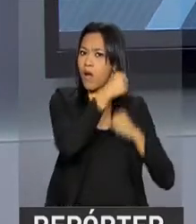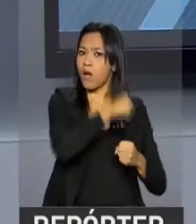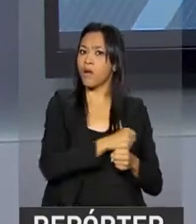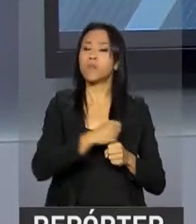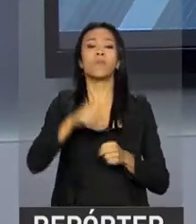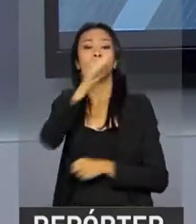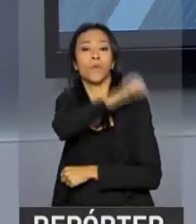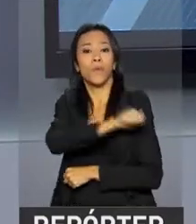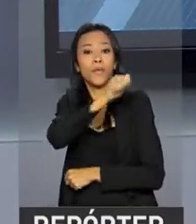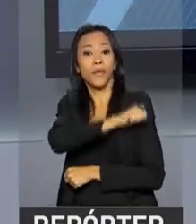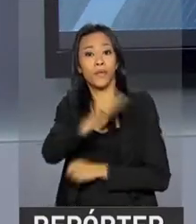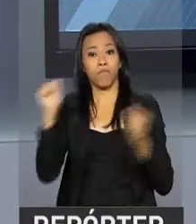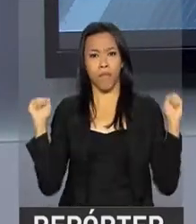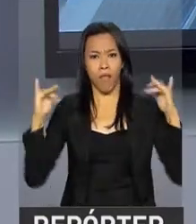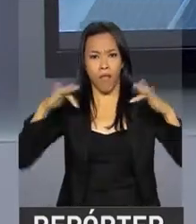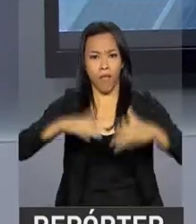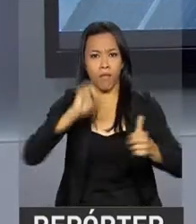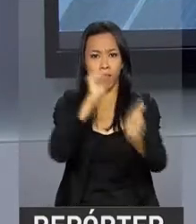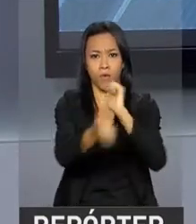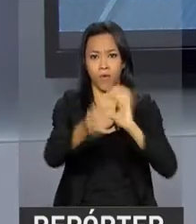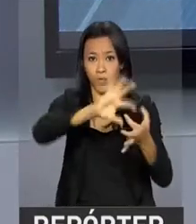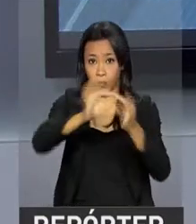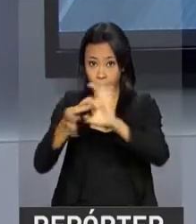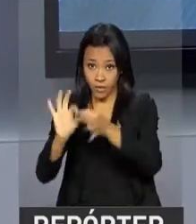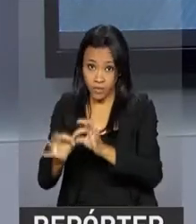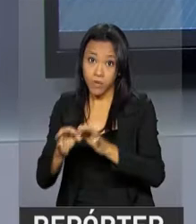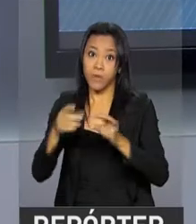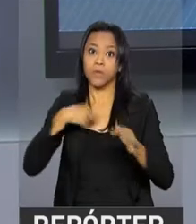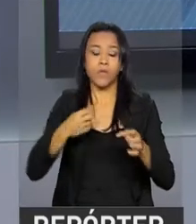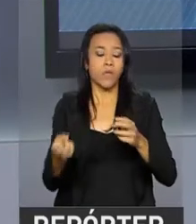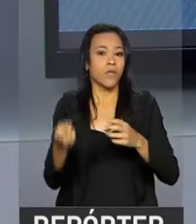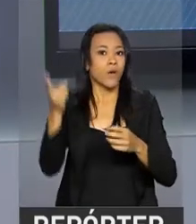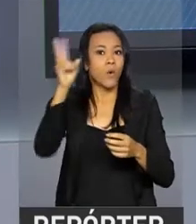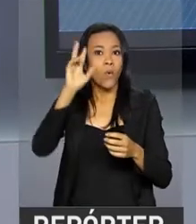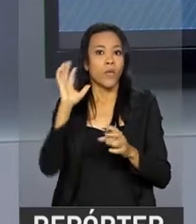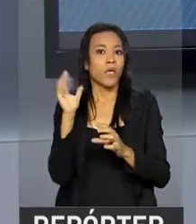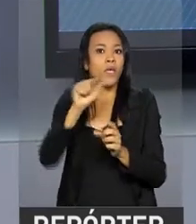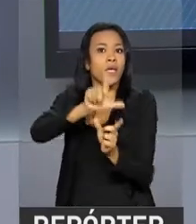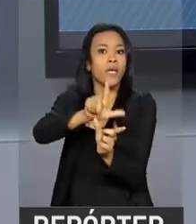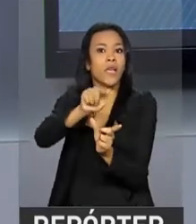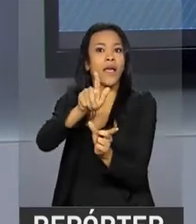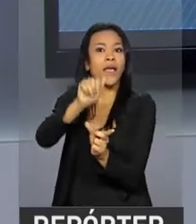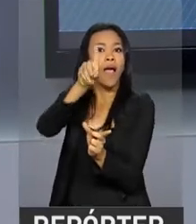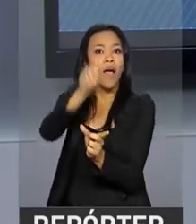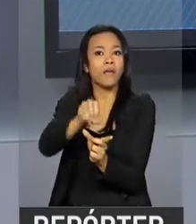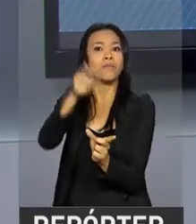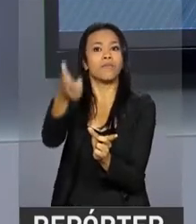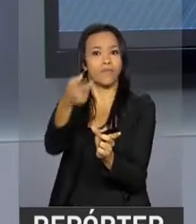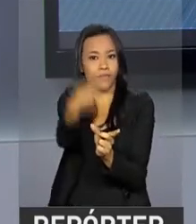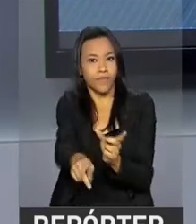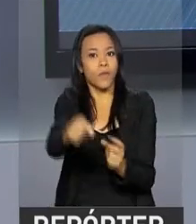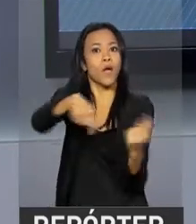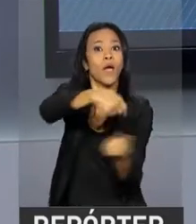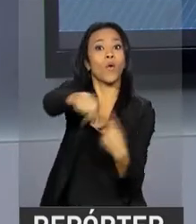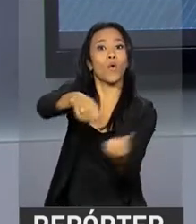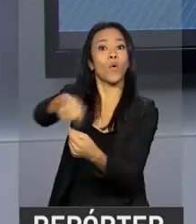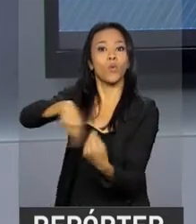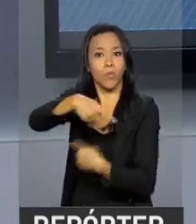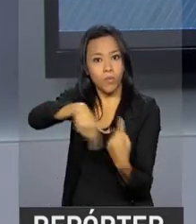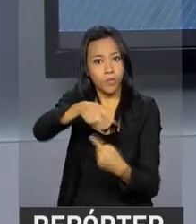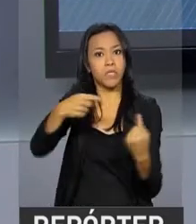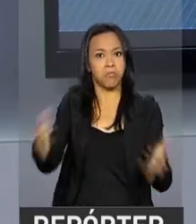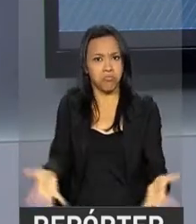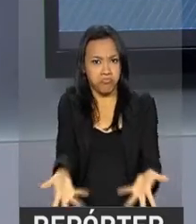janeiro sediava os jogos olímpicos entre os legados estão os ganhos econômicos para a cidade e de acordo com o instituto de